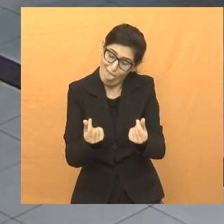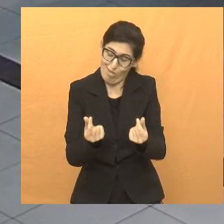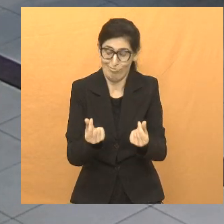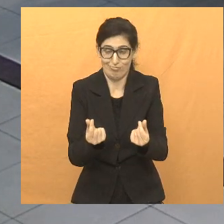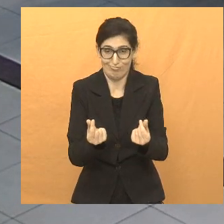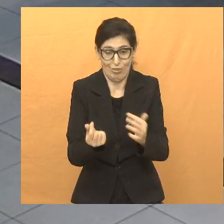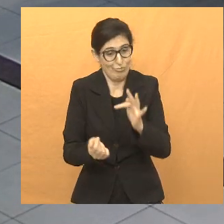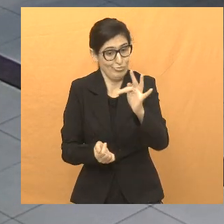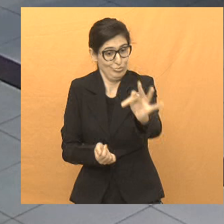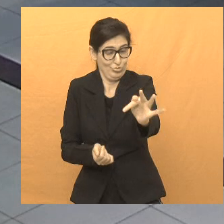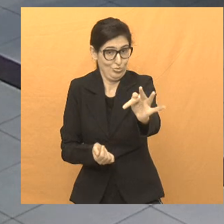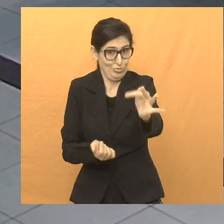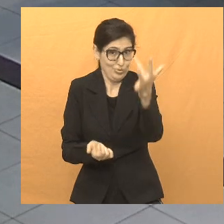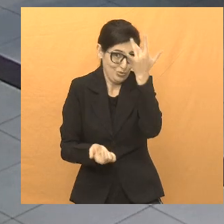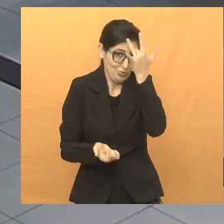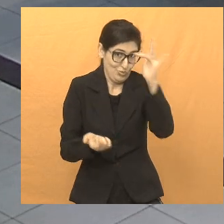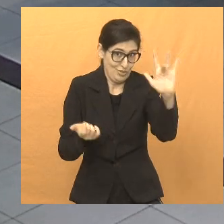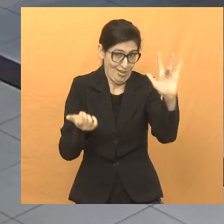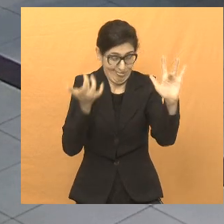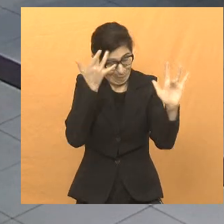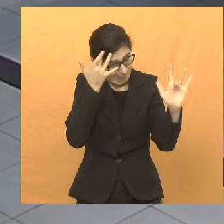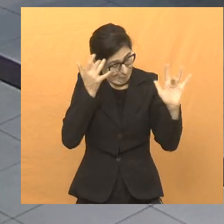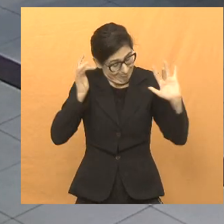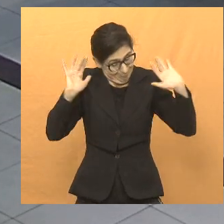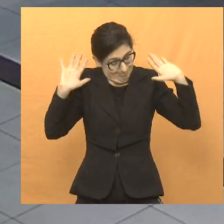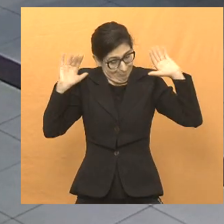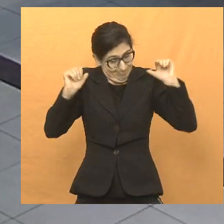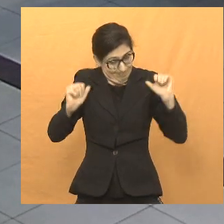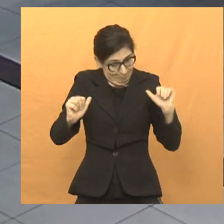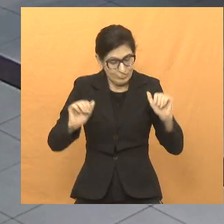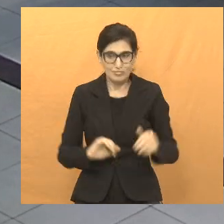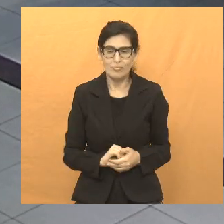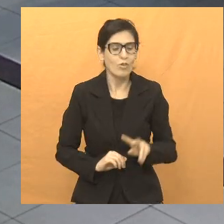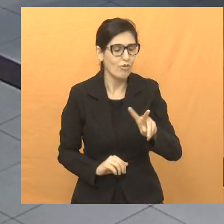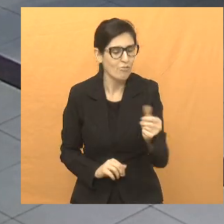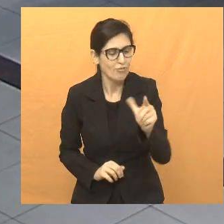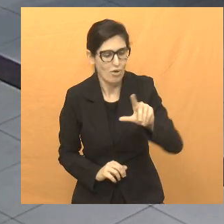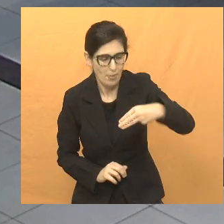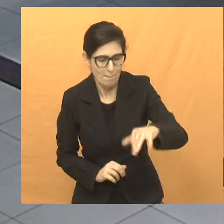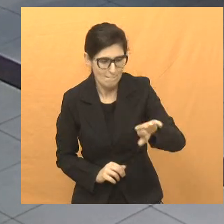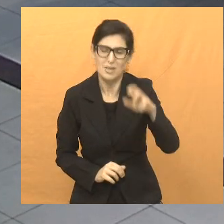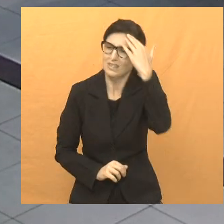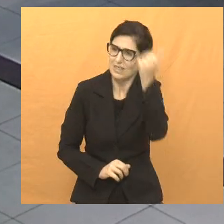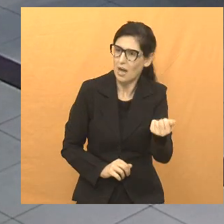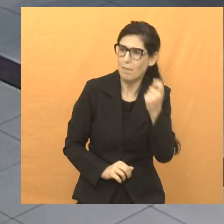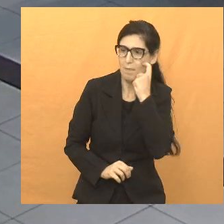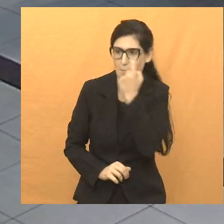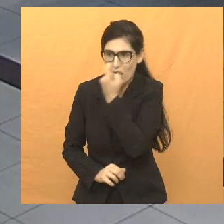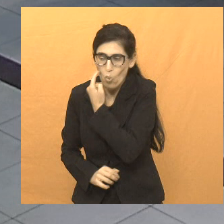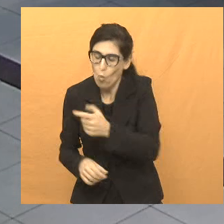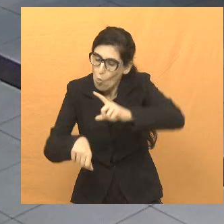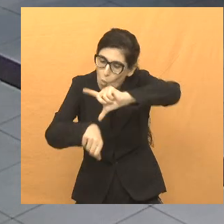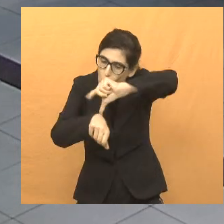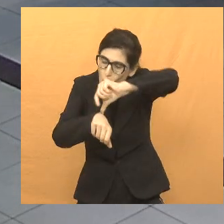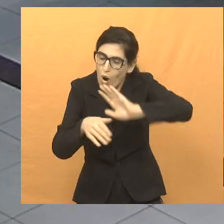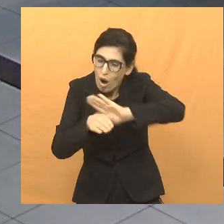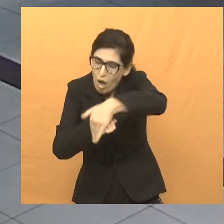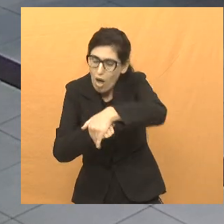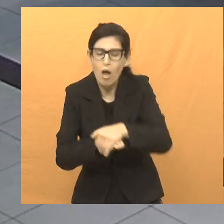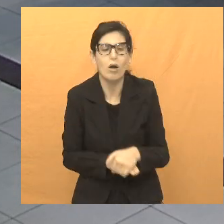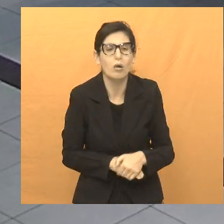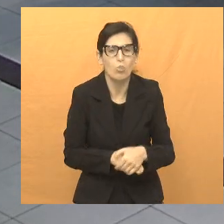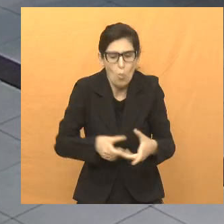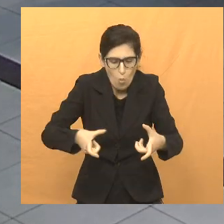Não tem demanda. Você vê assim, o Valmir sabe, Parque Meia Lua, né, o horário noturno, o número de atendimentos é